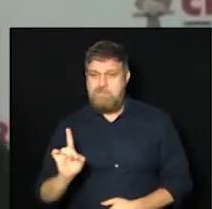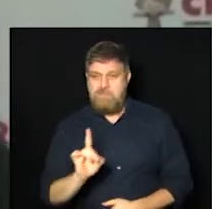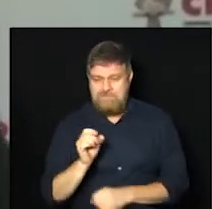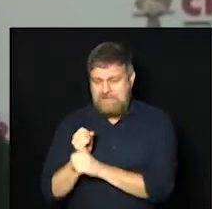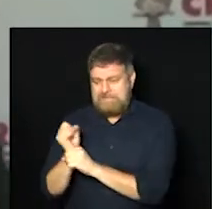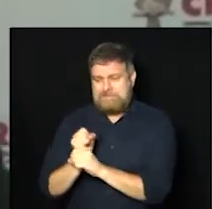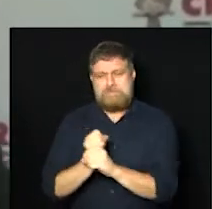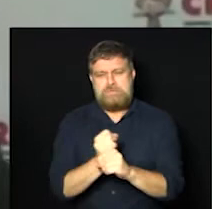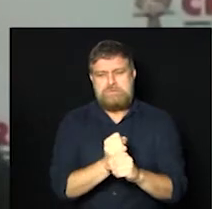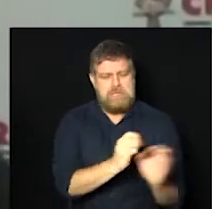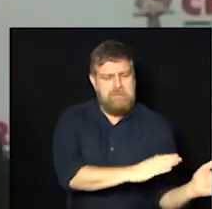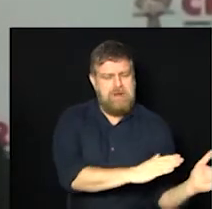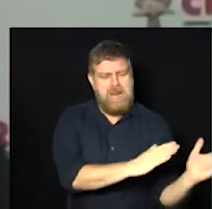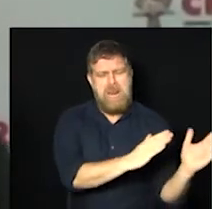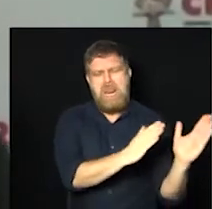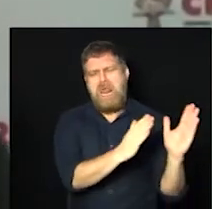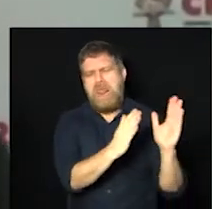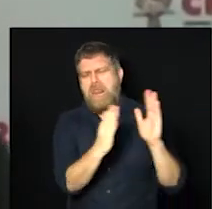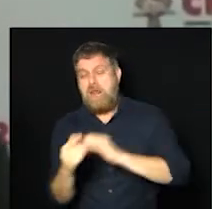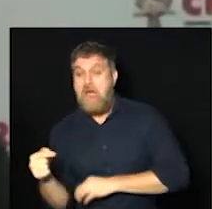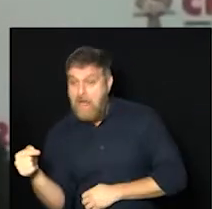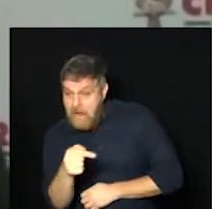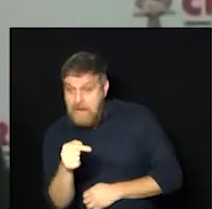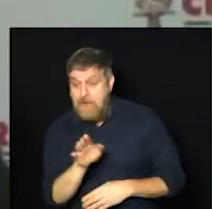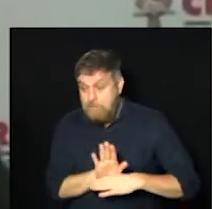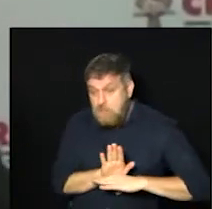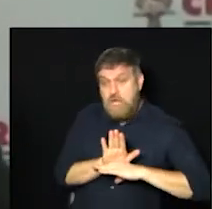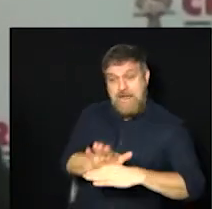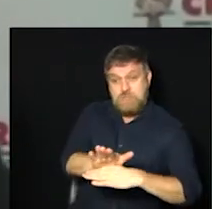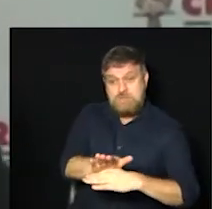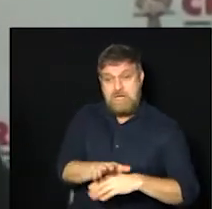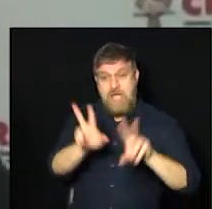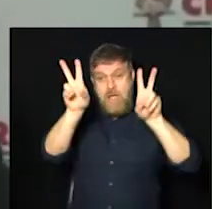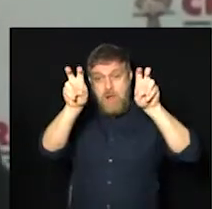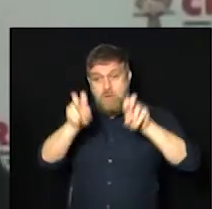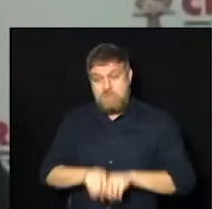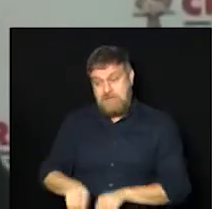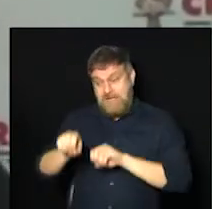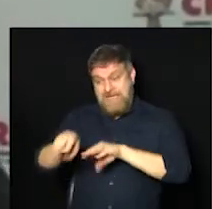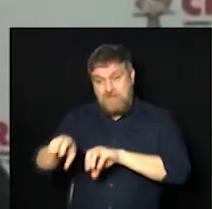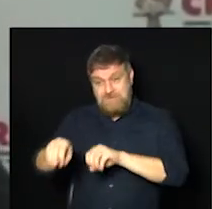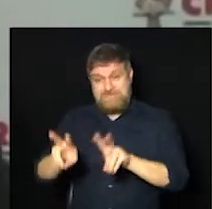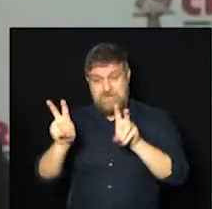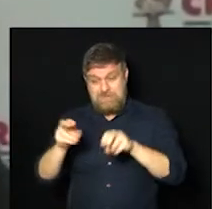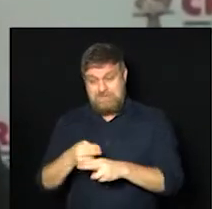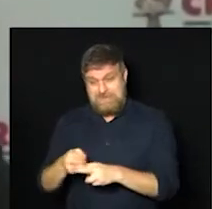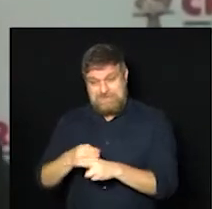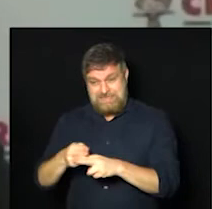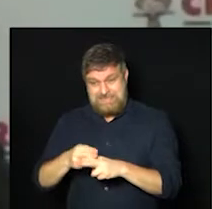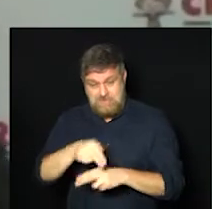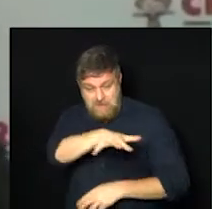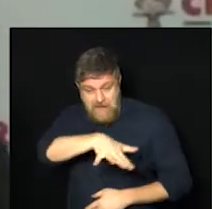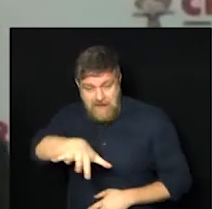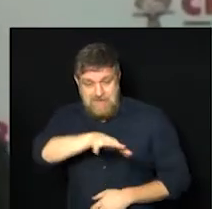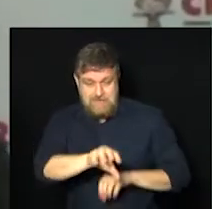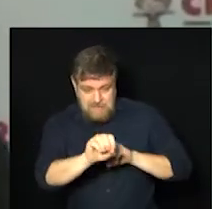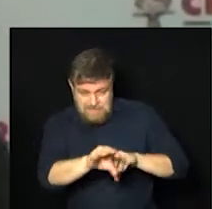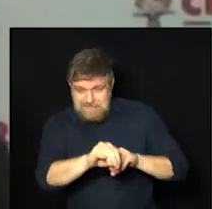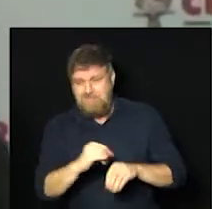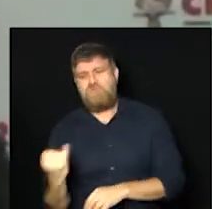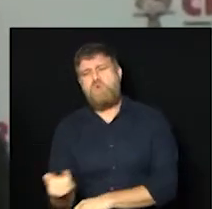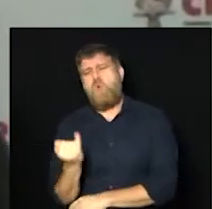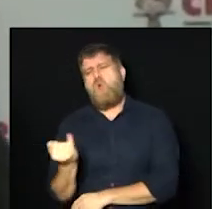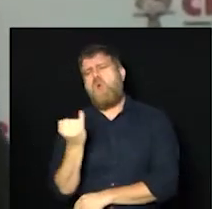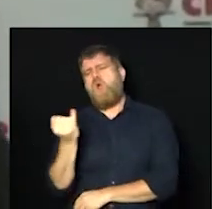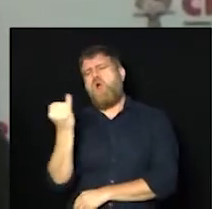da vida e que também pode colaborar com isso. Então, a educação sexual, né, dentro de um ambiente educacional, ele é muito importante,